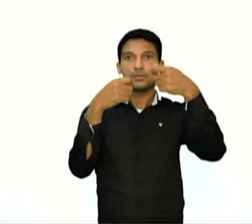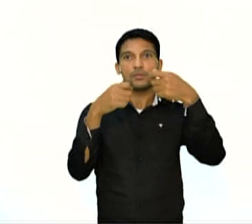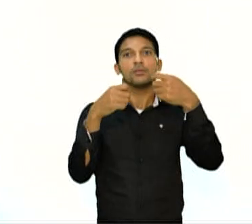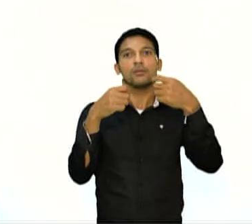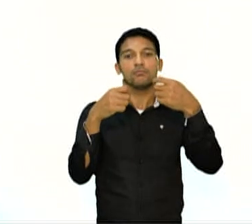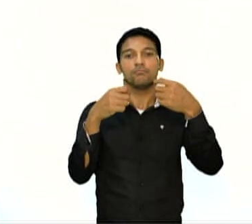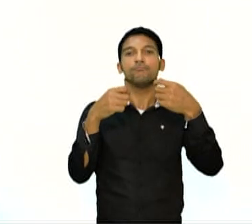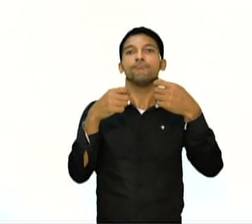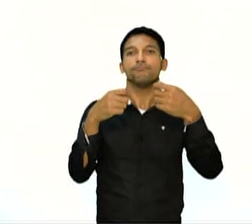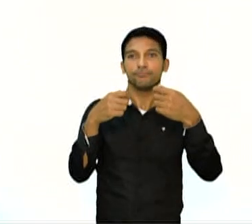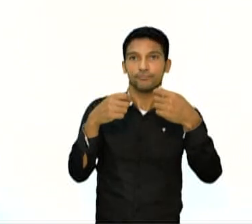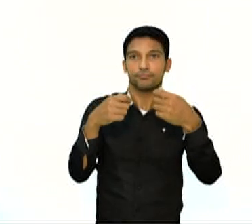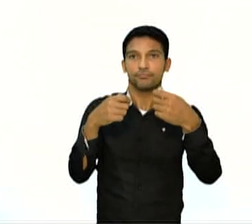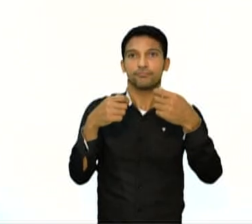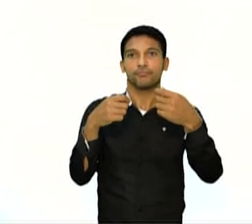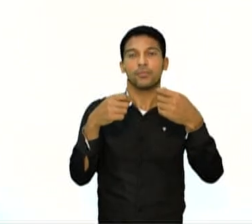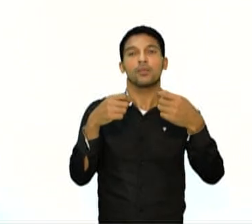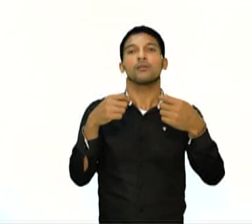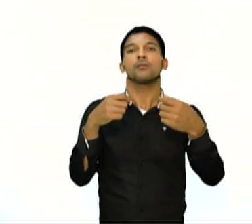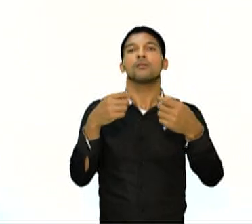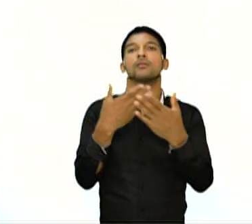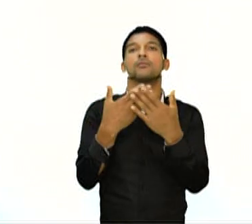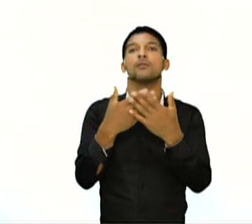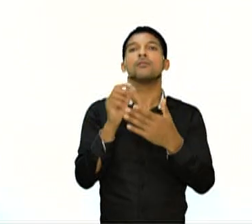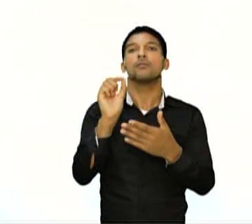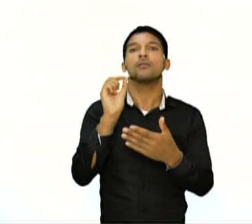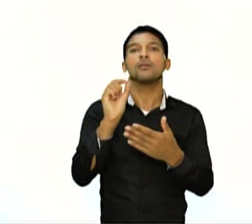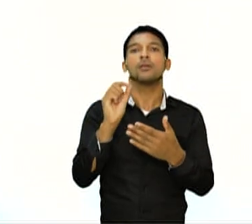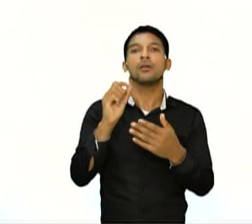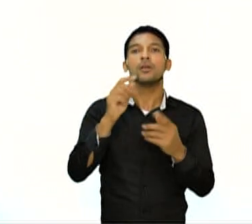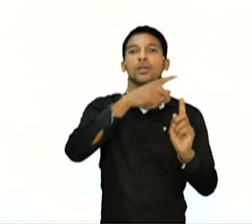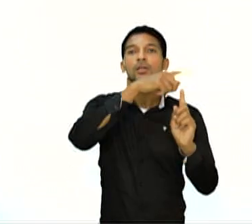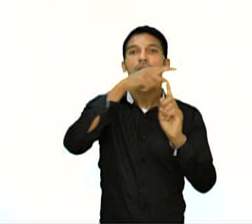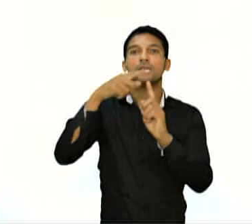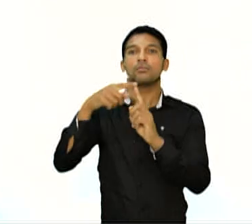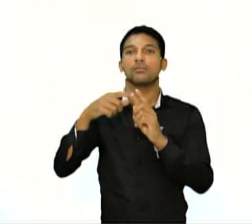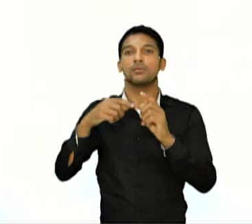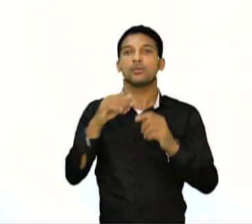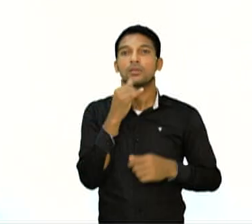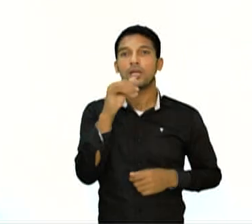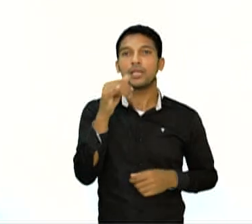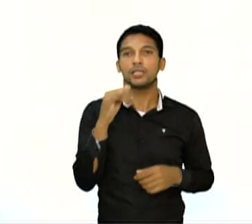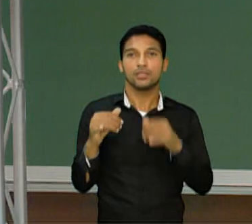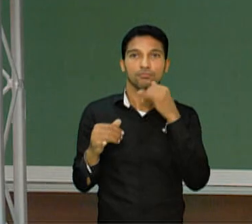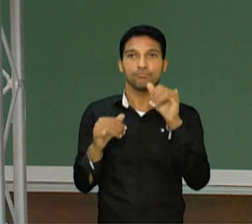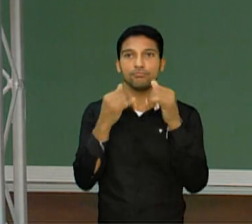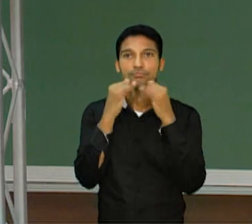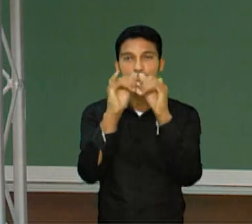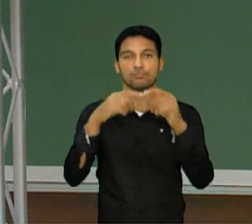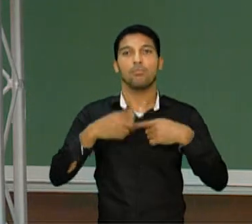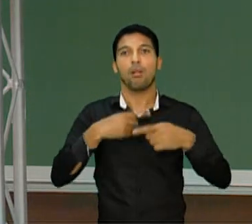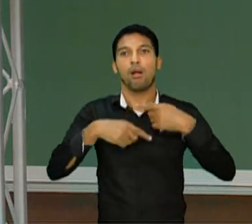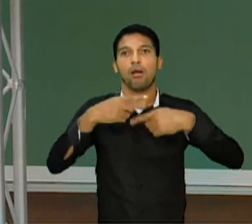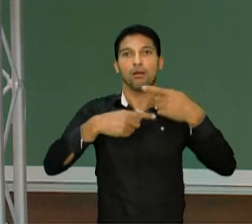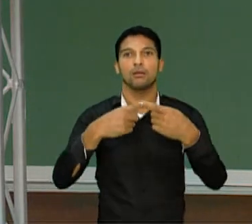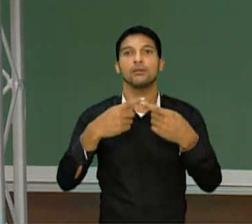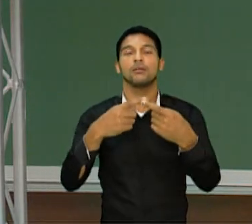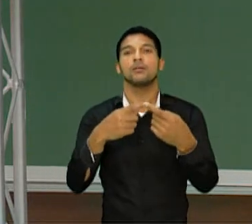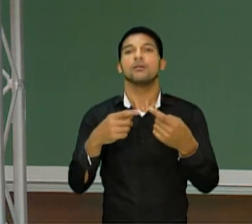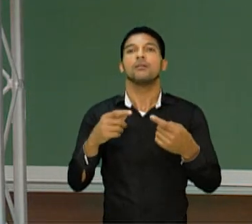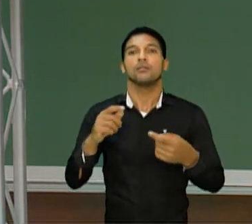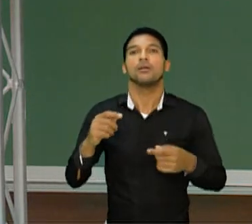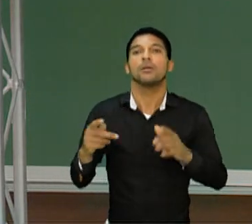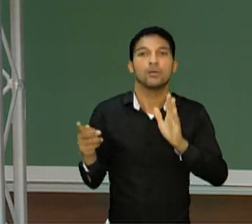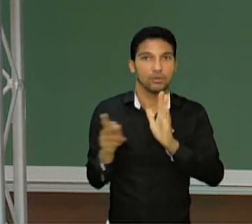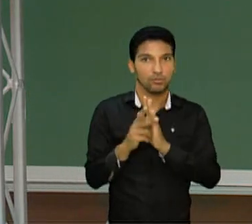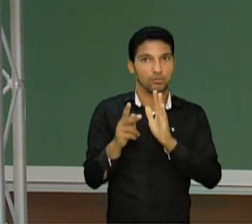fontes energéticas, elas vêm cada vez mais entrando no nosso cotidiano. E a entrada